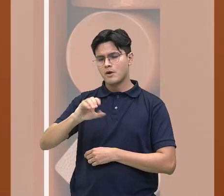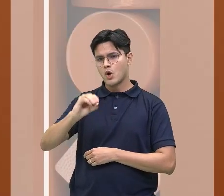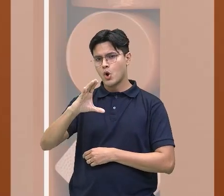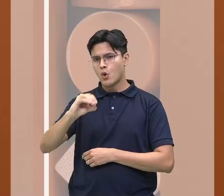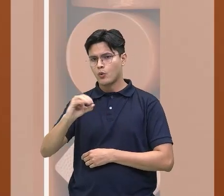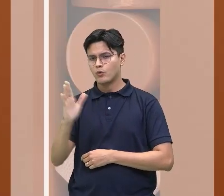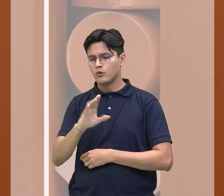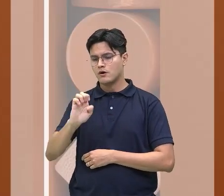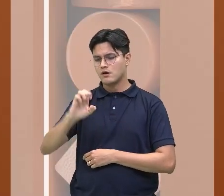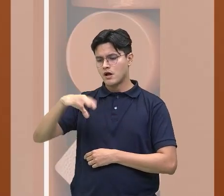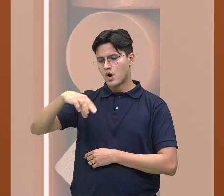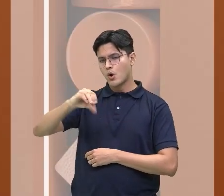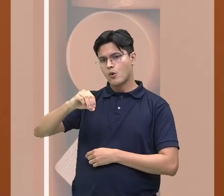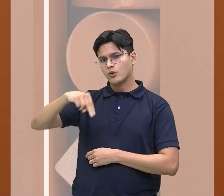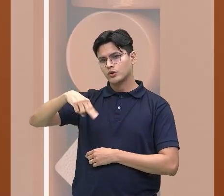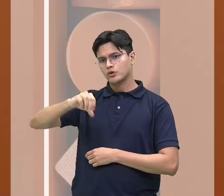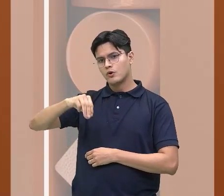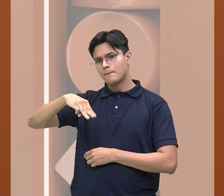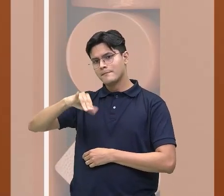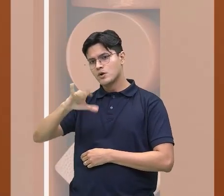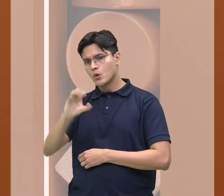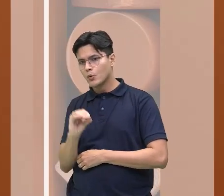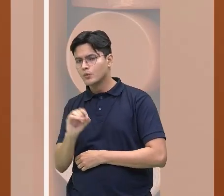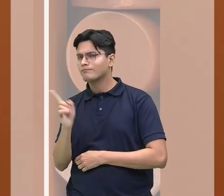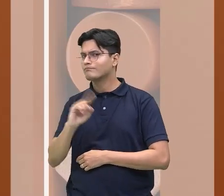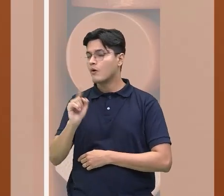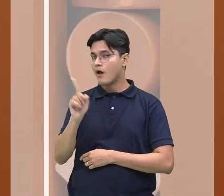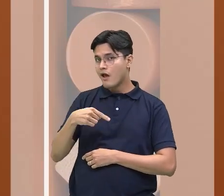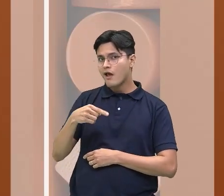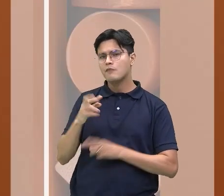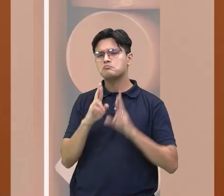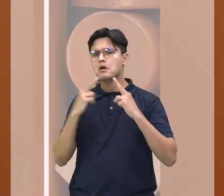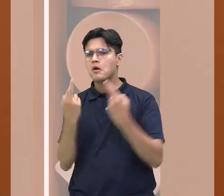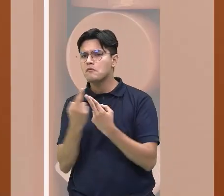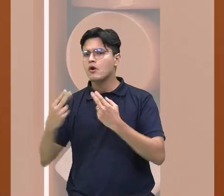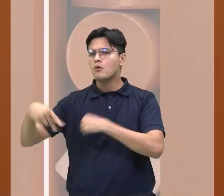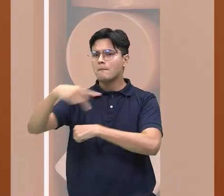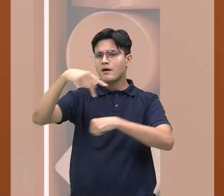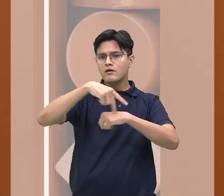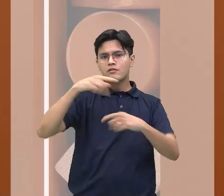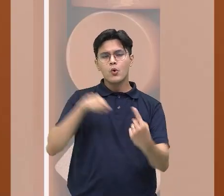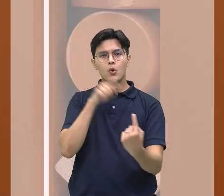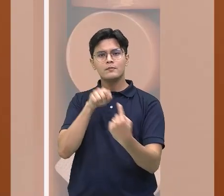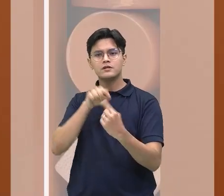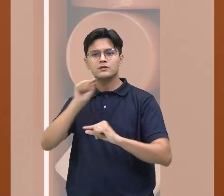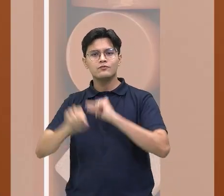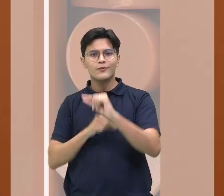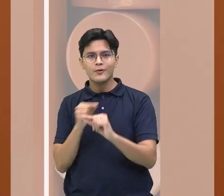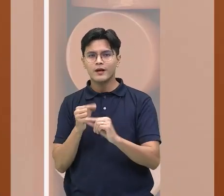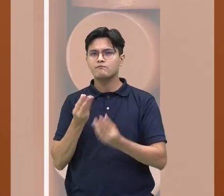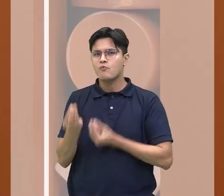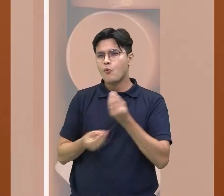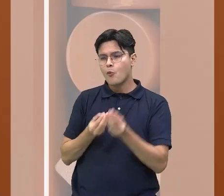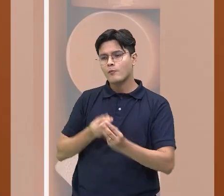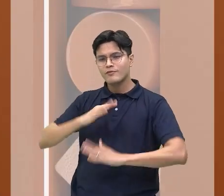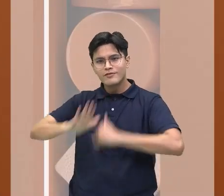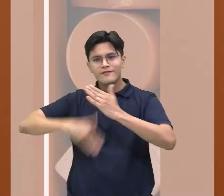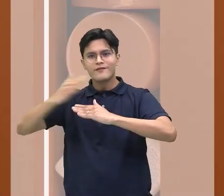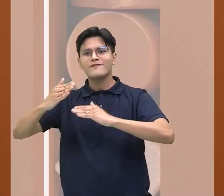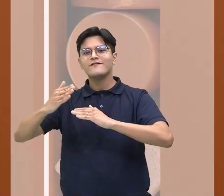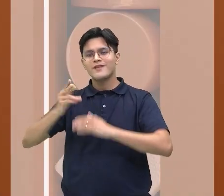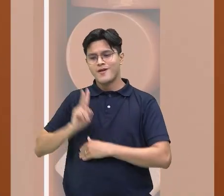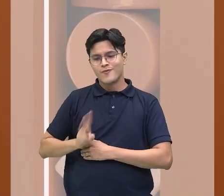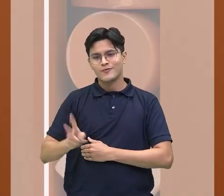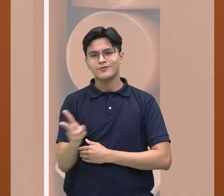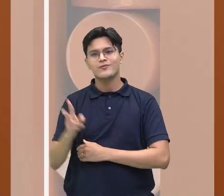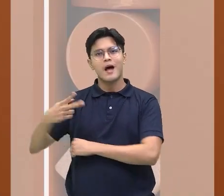fórum econômico desses países para analisar a melhoria cada vez mais desses países que acabam se inserindo e buscando